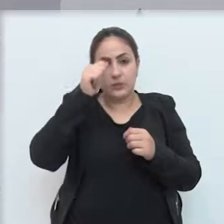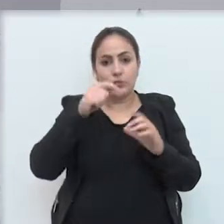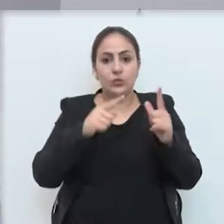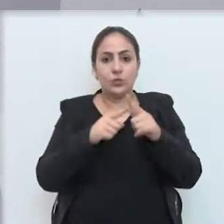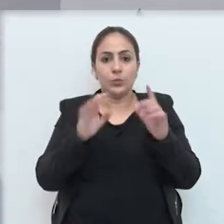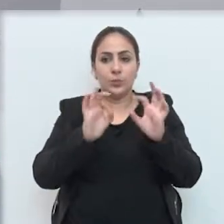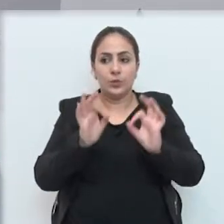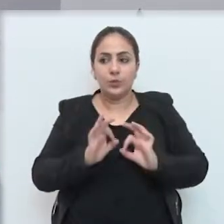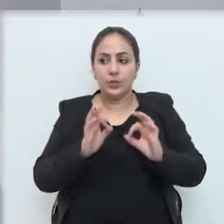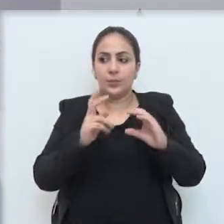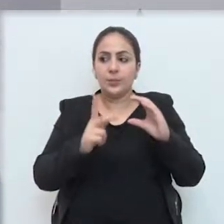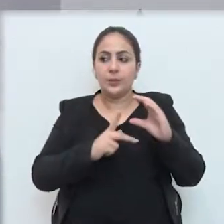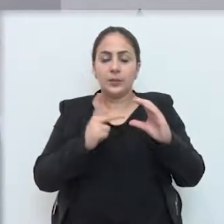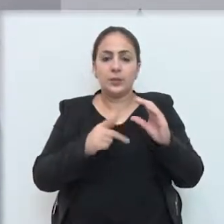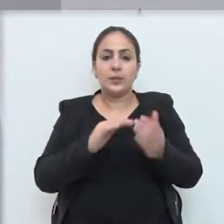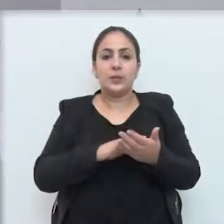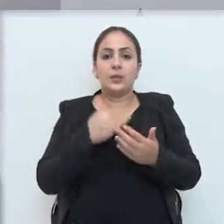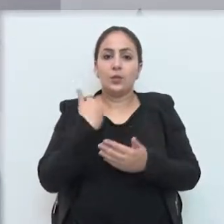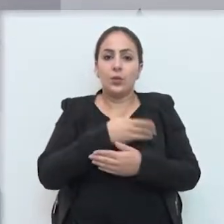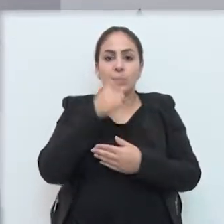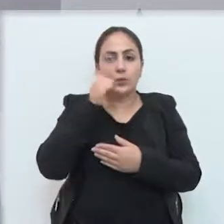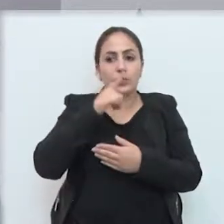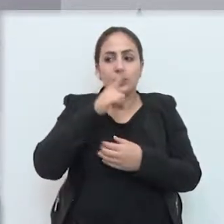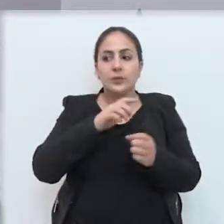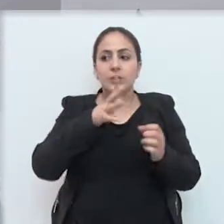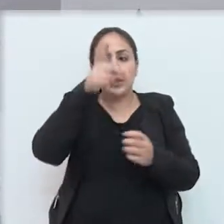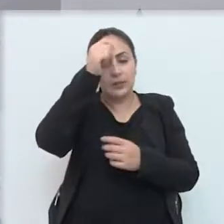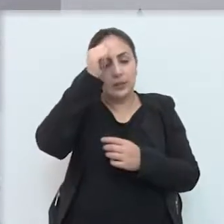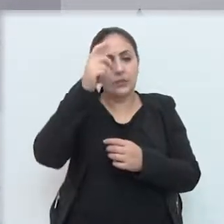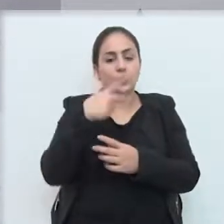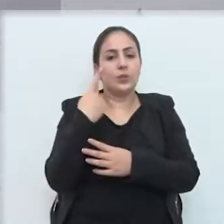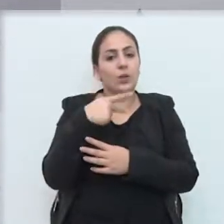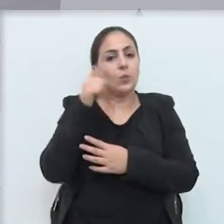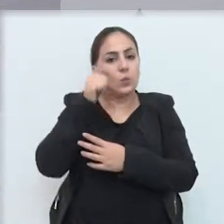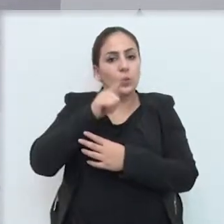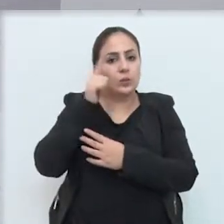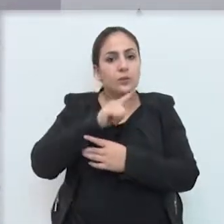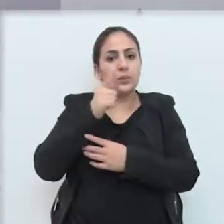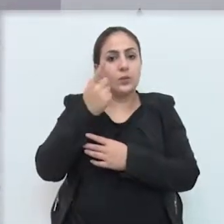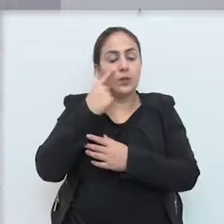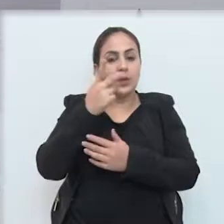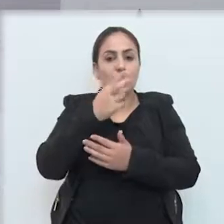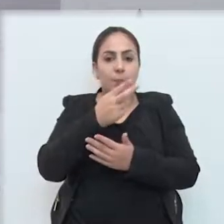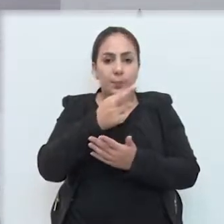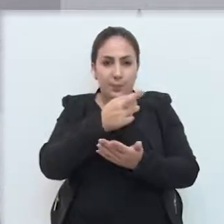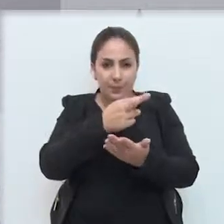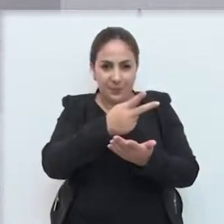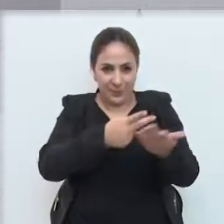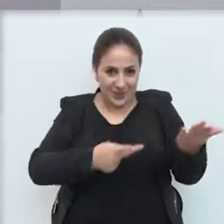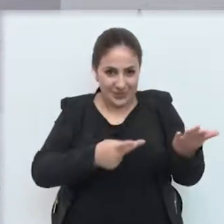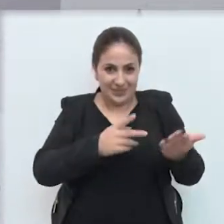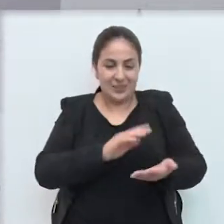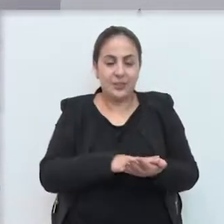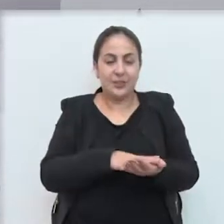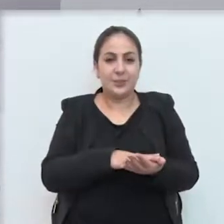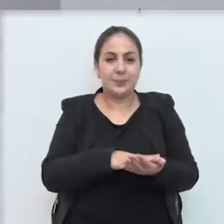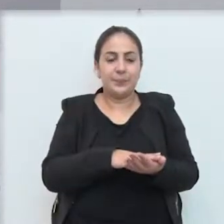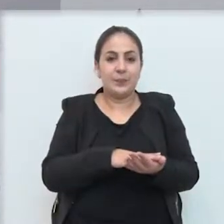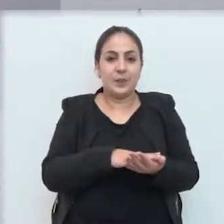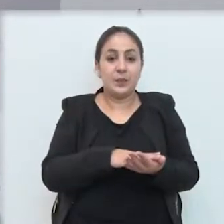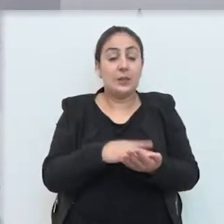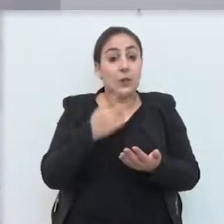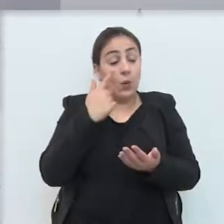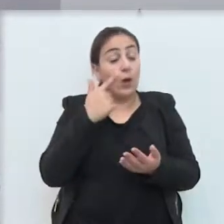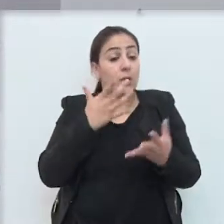para a Câmara e que nós possamos, na análise dos vereadores com a comunidade, possamos emitir um parecer. O parecer por essa